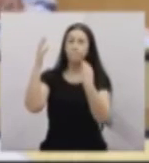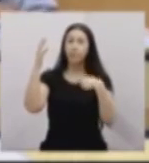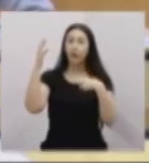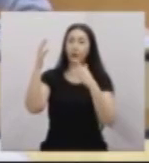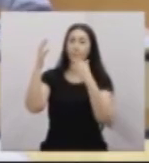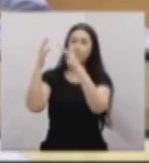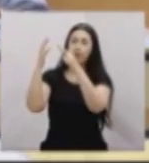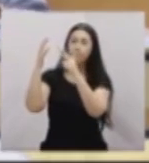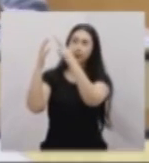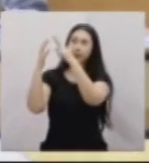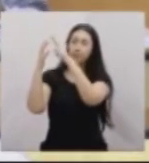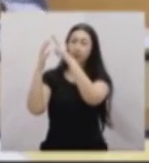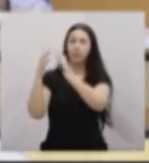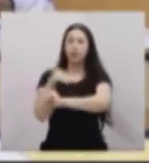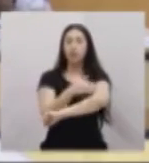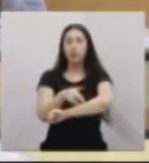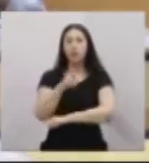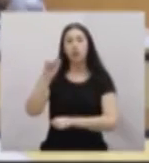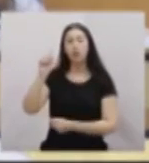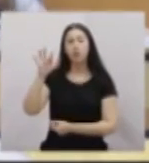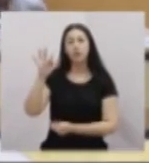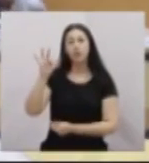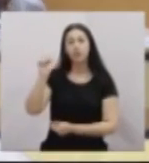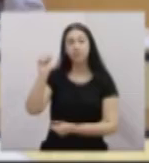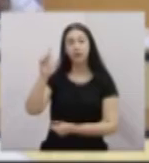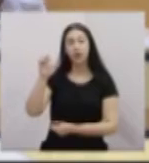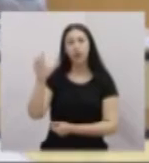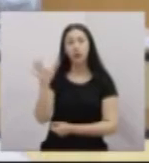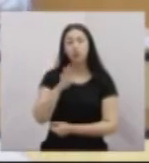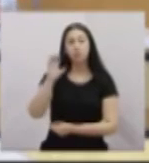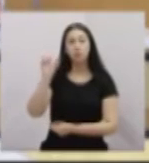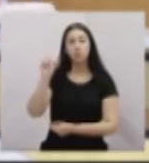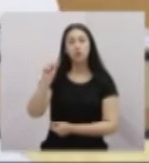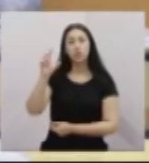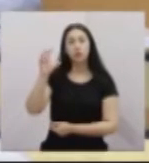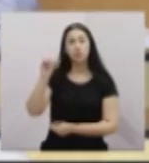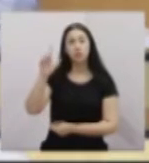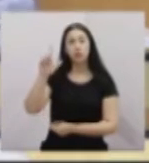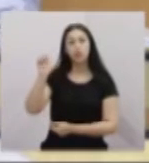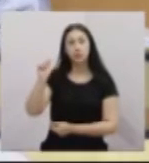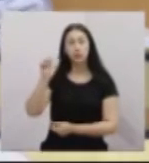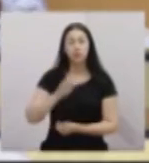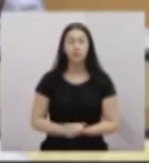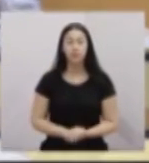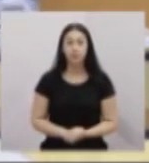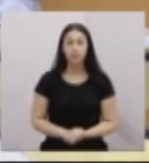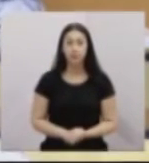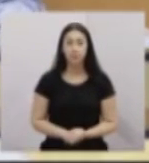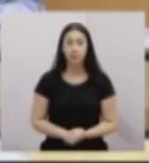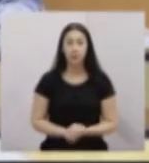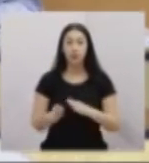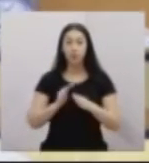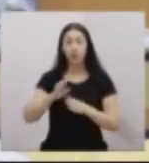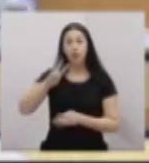na fiação, na Rua Rafael Sola Sanches e na Rua Ernestina Zerbini, Vila Garcia,